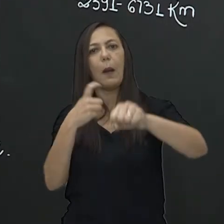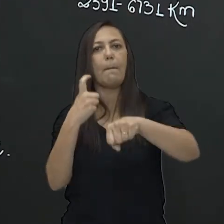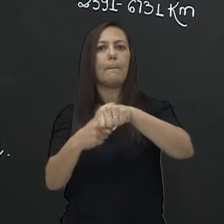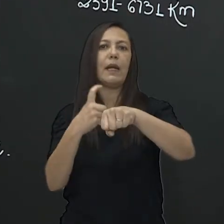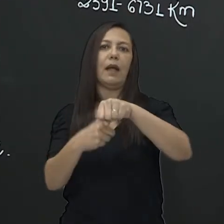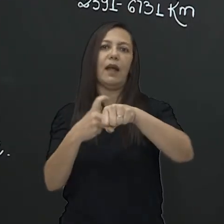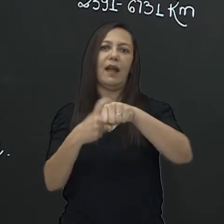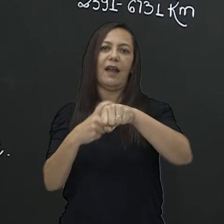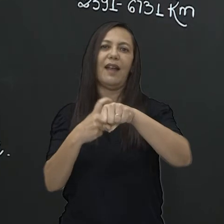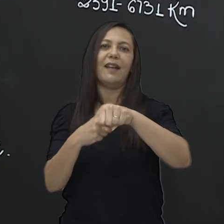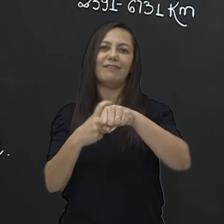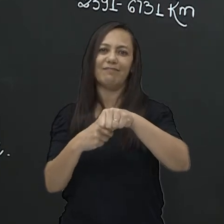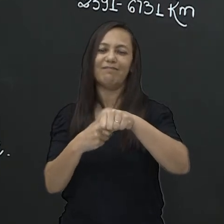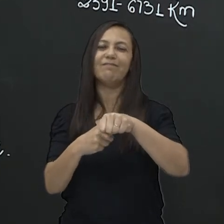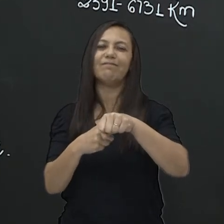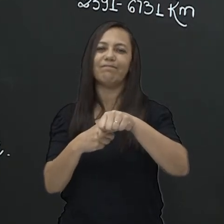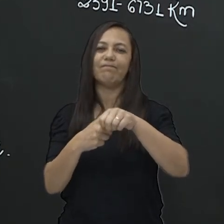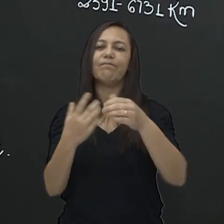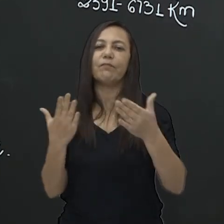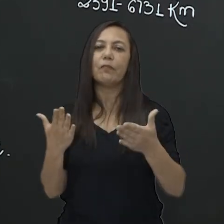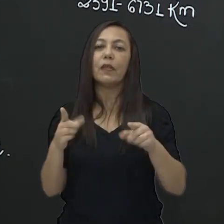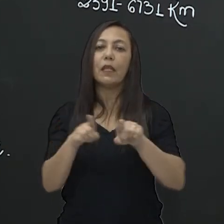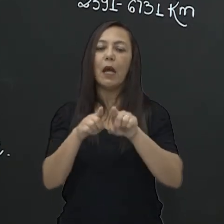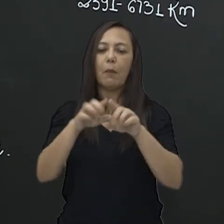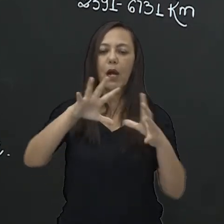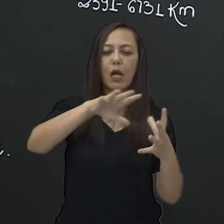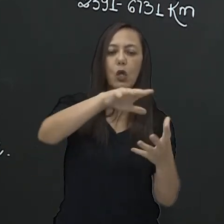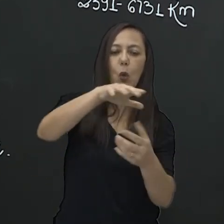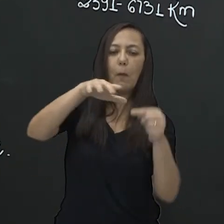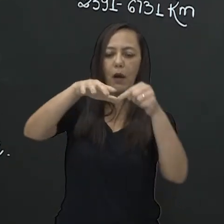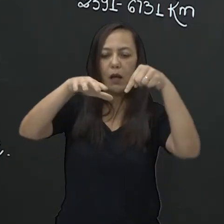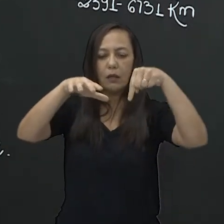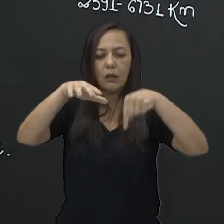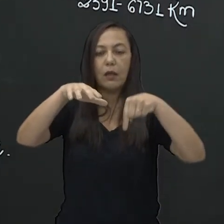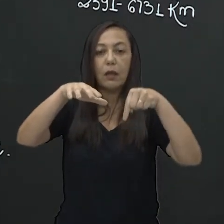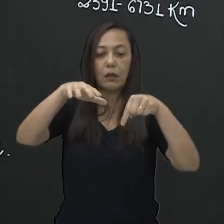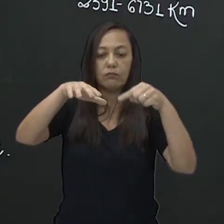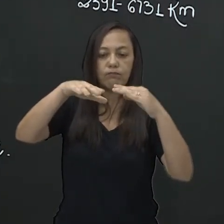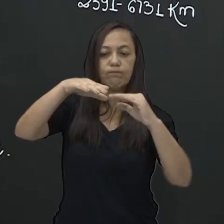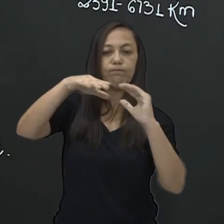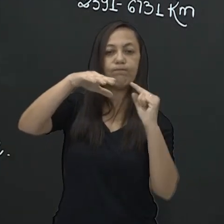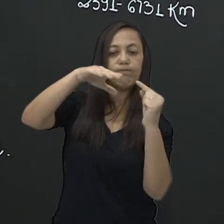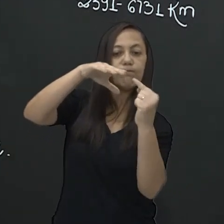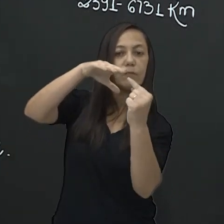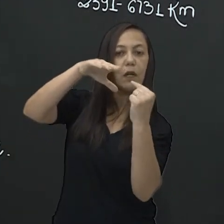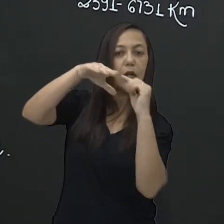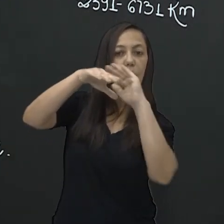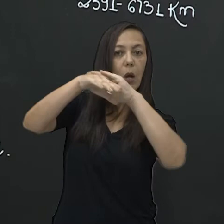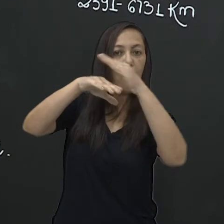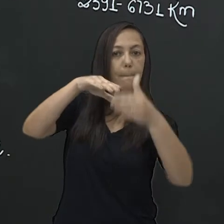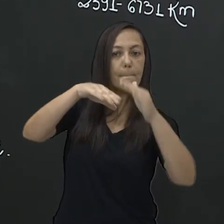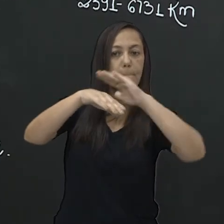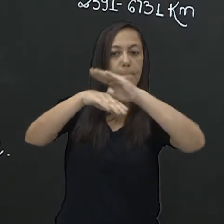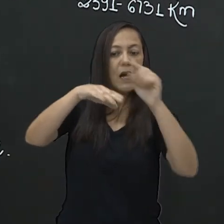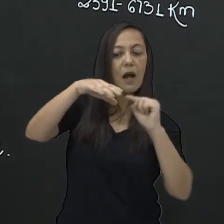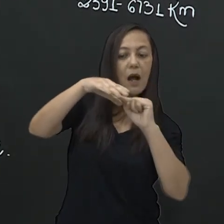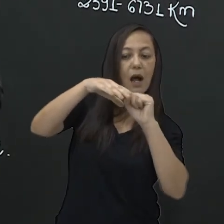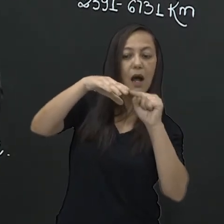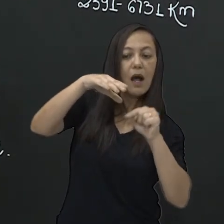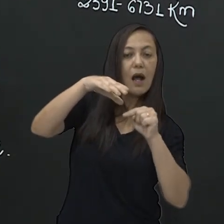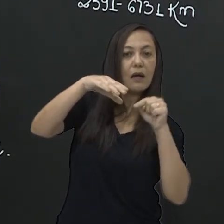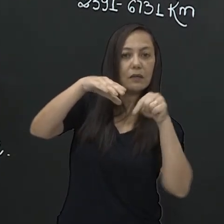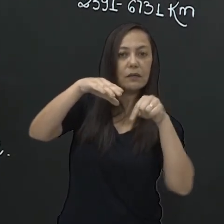solidifica. Olha isso. Abaixo desse manto, ninguém nunca chegou lá, só no filme Viagem ao Centro da